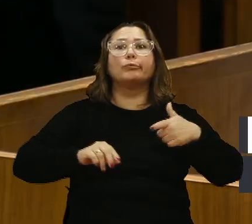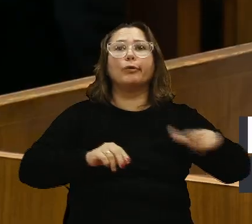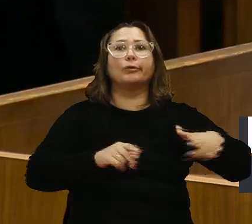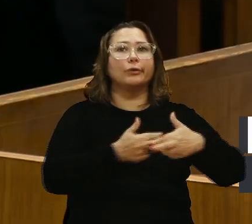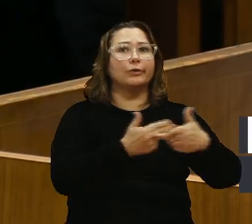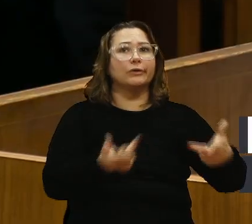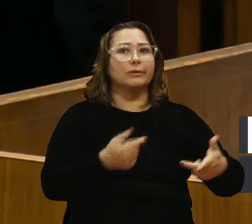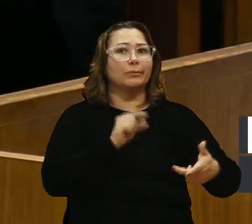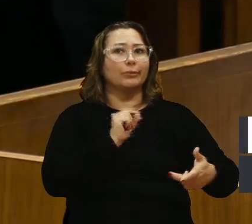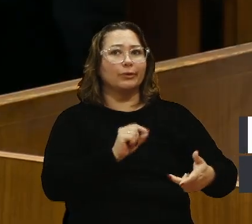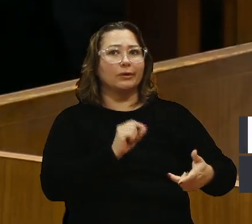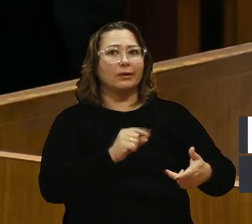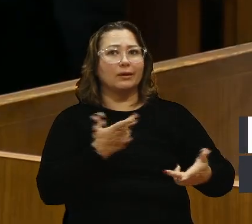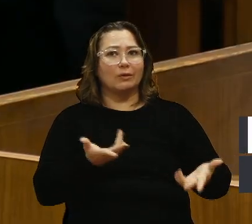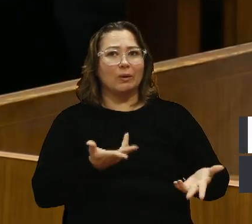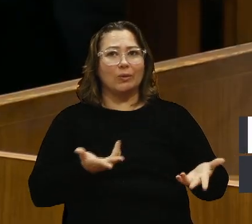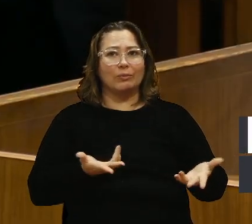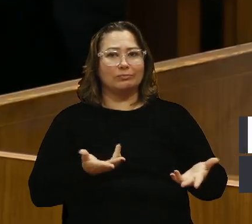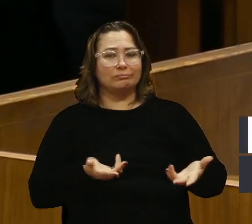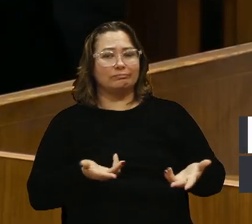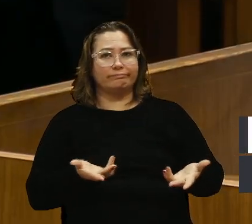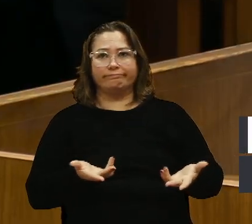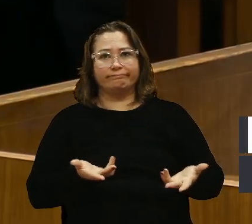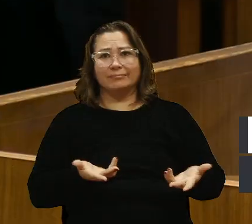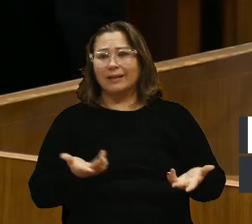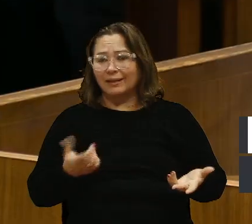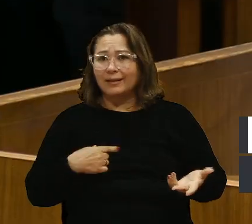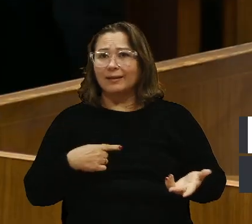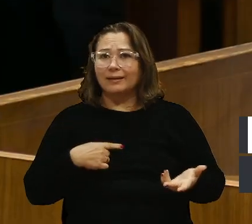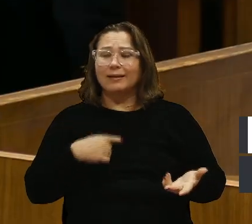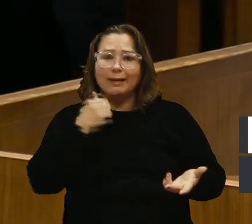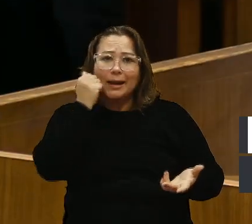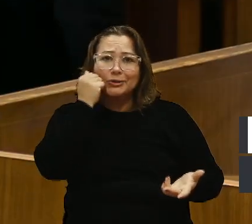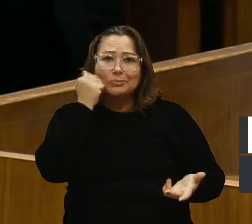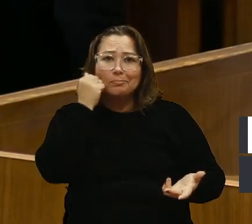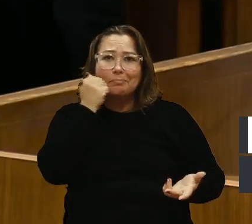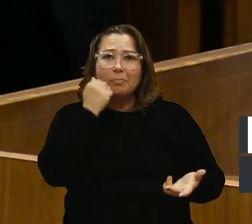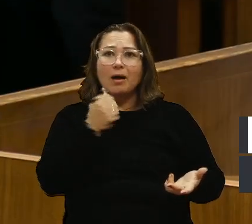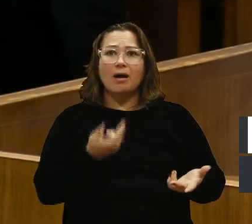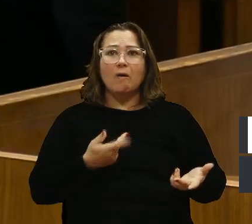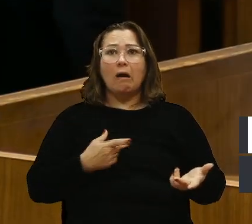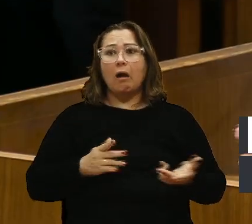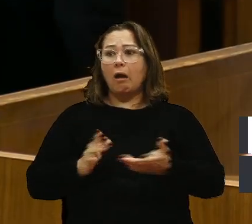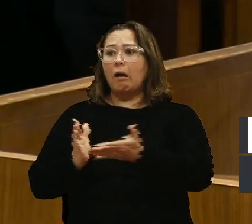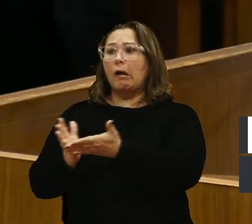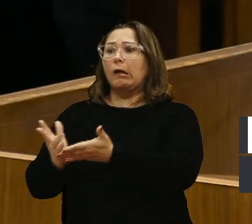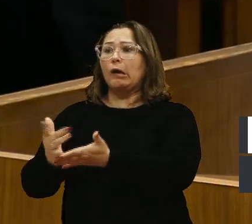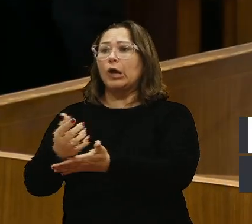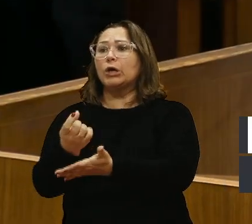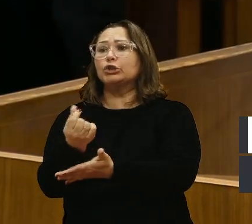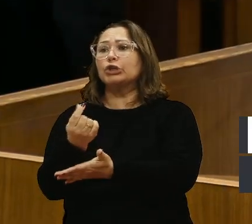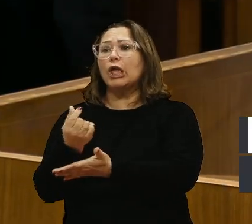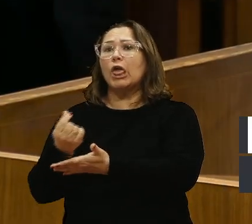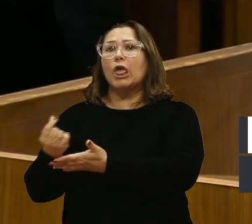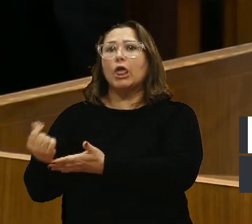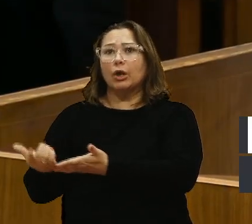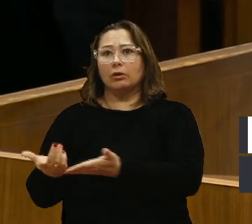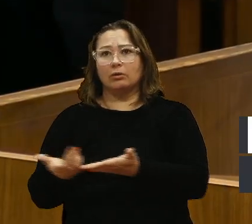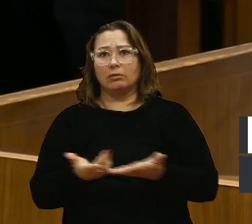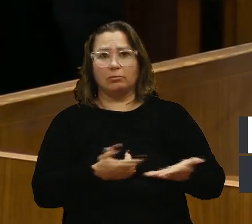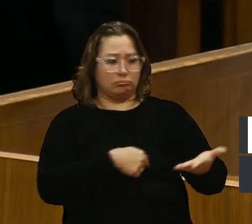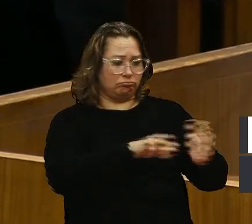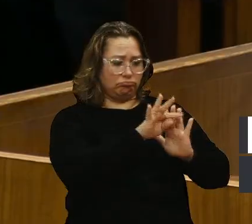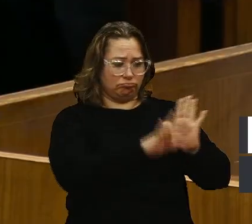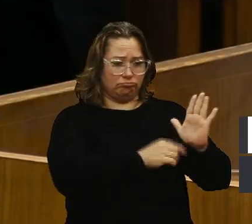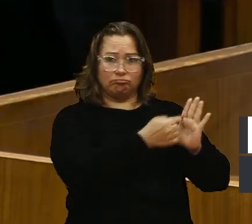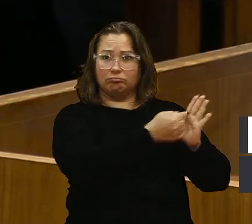coisa, para ser uma desculpa, né? E aí ele ainda teve a cara de pau de dizer que vão deixar de arrecadar todos aqueles milhões. Como o texto nosso aqui